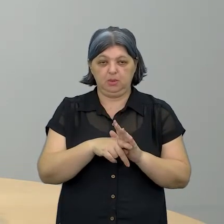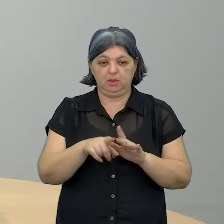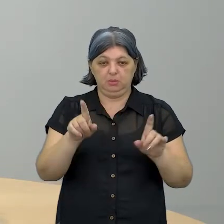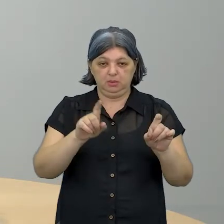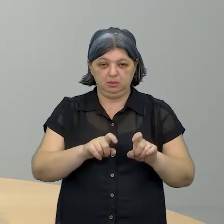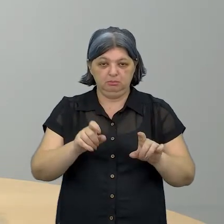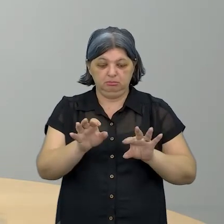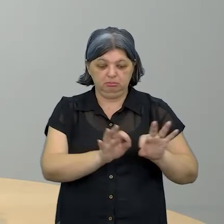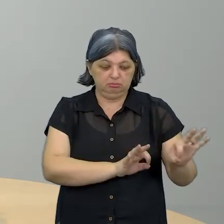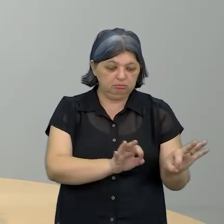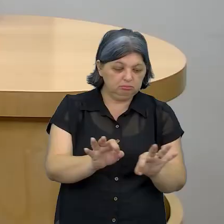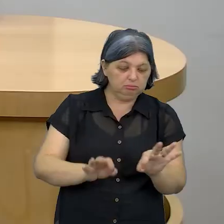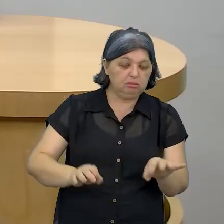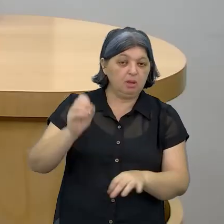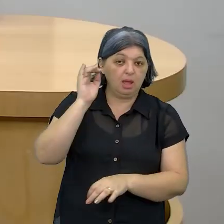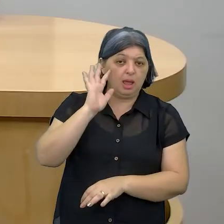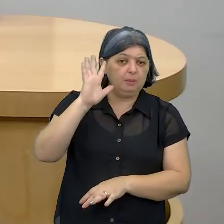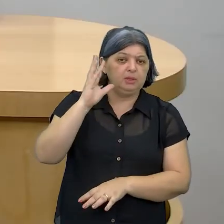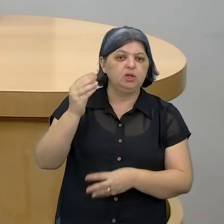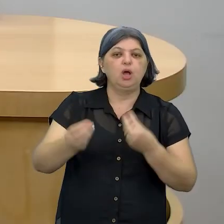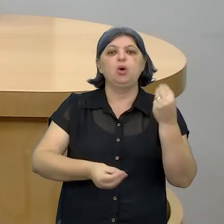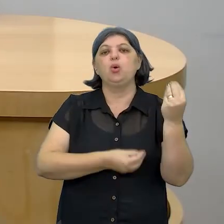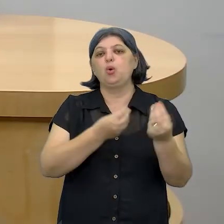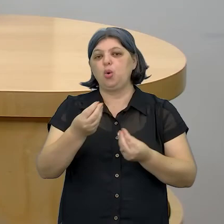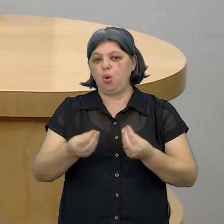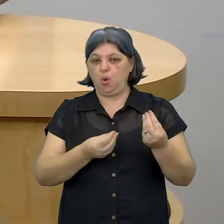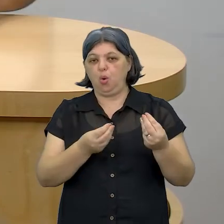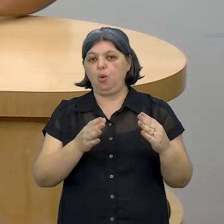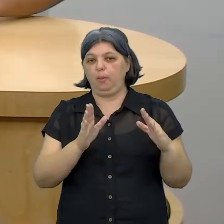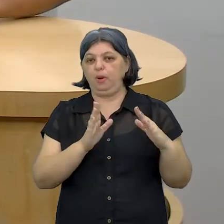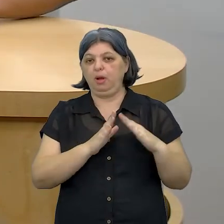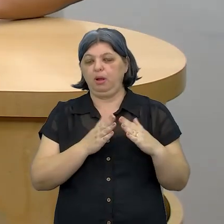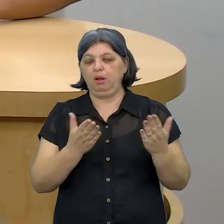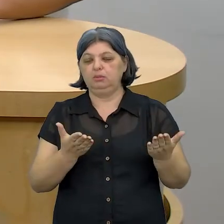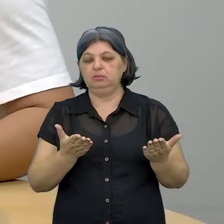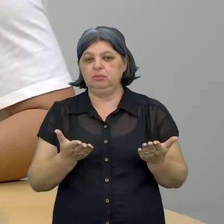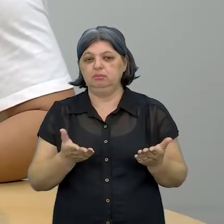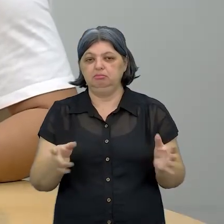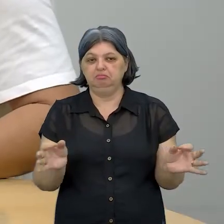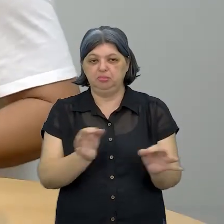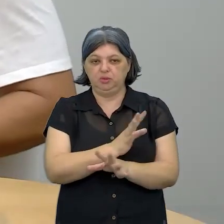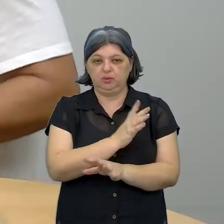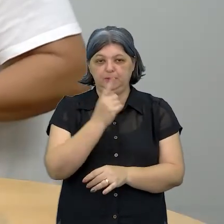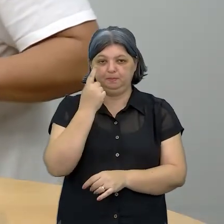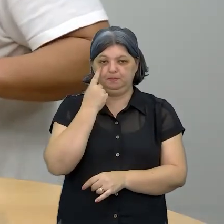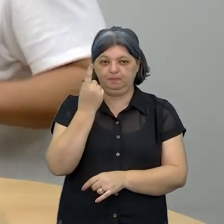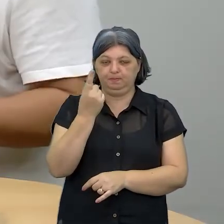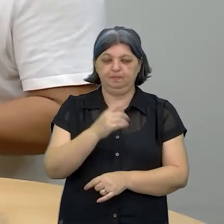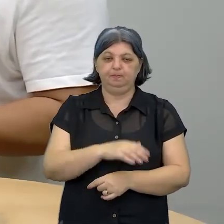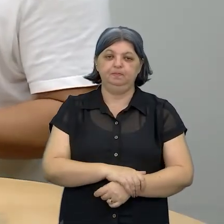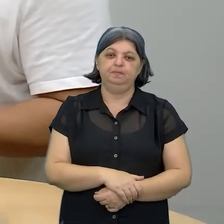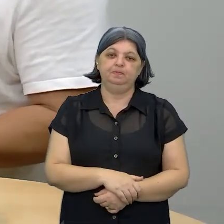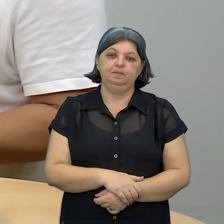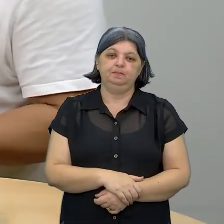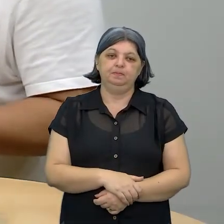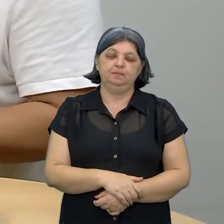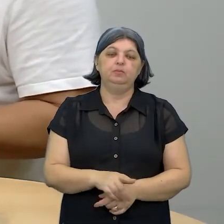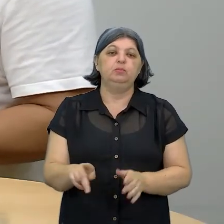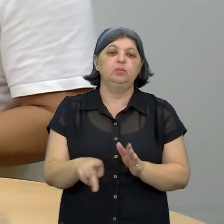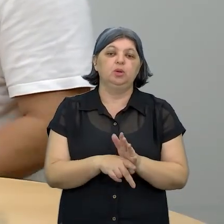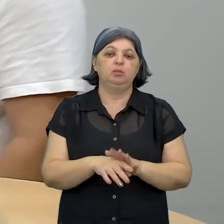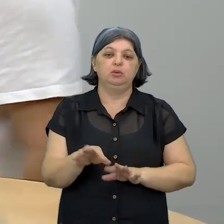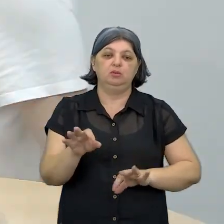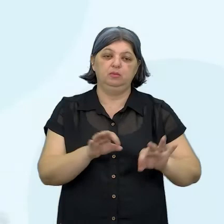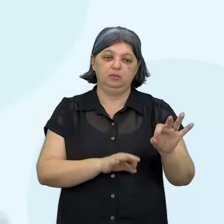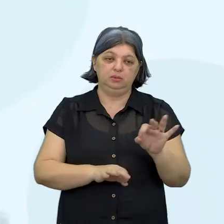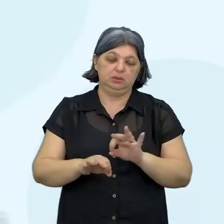para projetar e imaginar como essa casa ficaria, tudo bem? Então, olha só, fazendo o projeto em